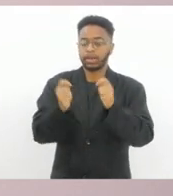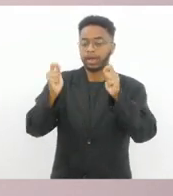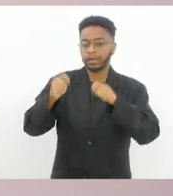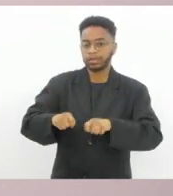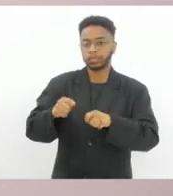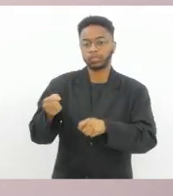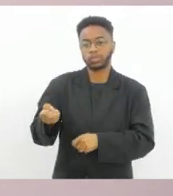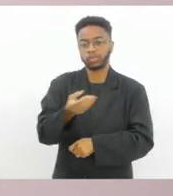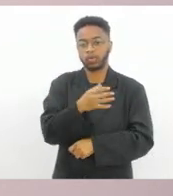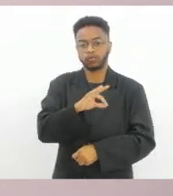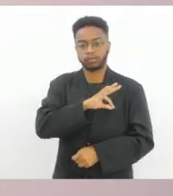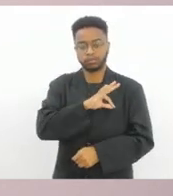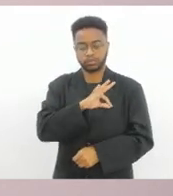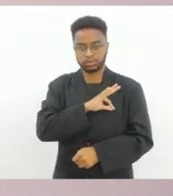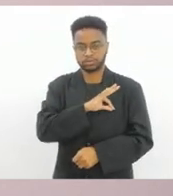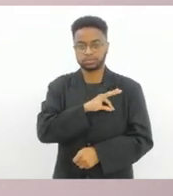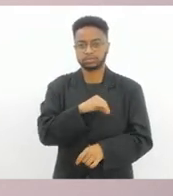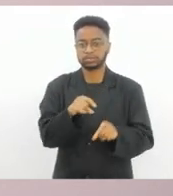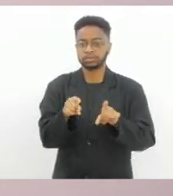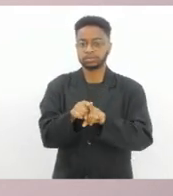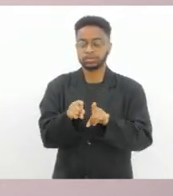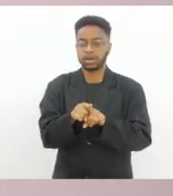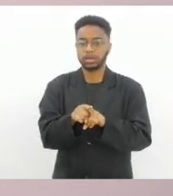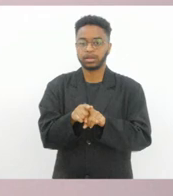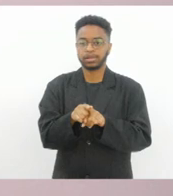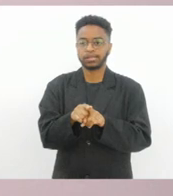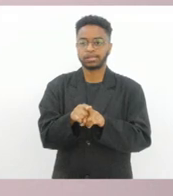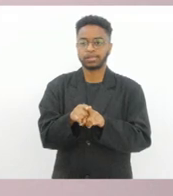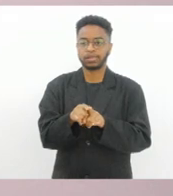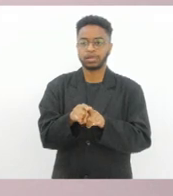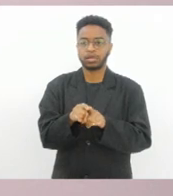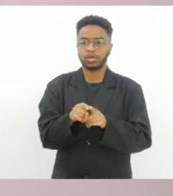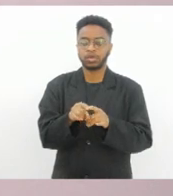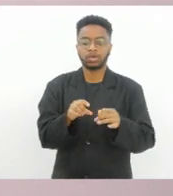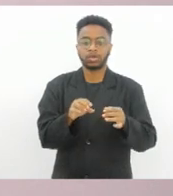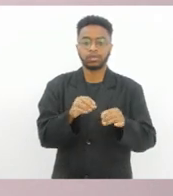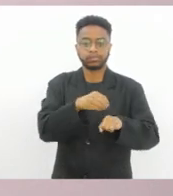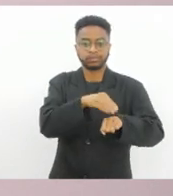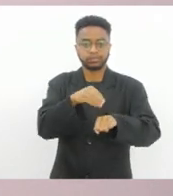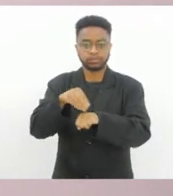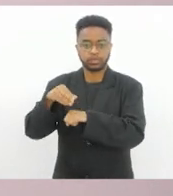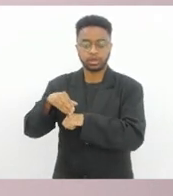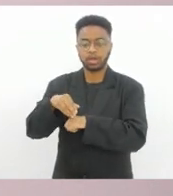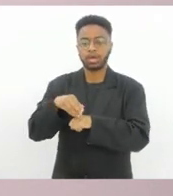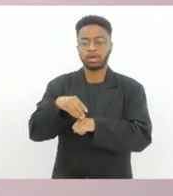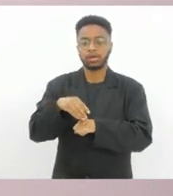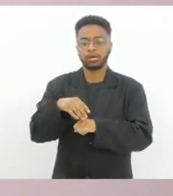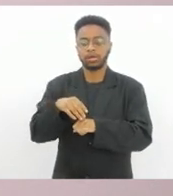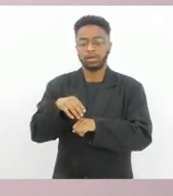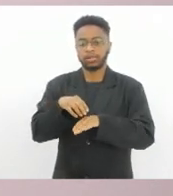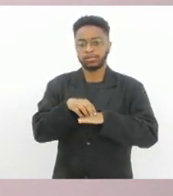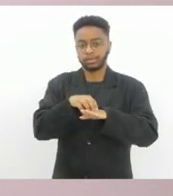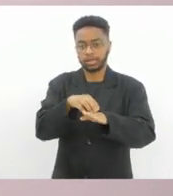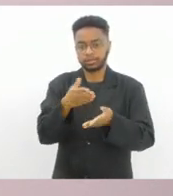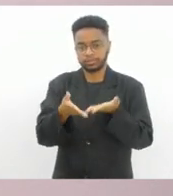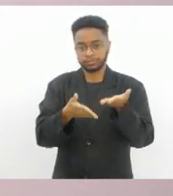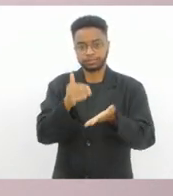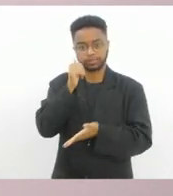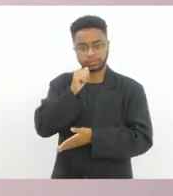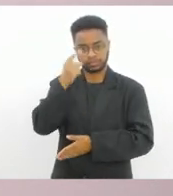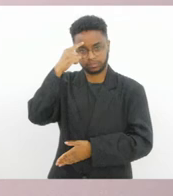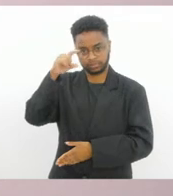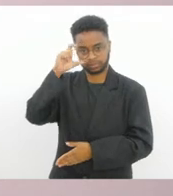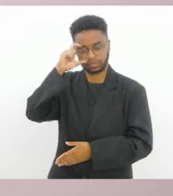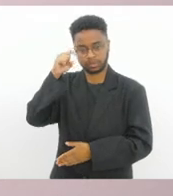novos patrulheiros da Patrulha Maria da Penha, a capacitação da Ronda da Maria da Penha aqui, da capital do Rio de Janeiro, né, do município do Rio de